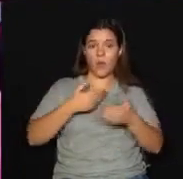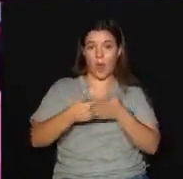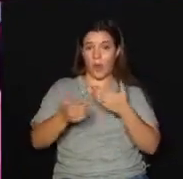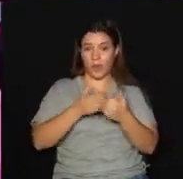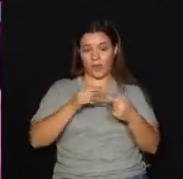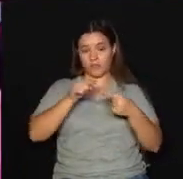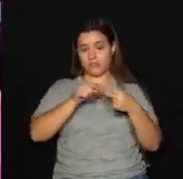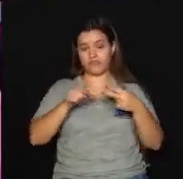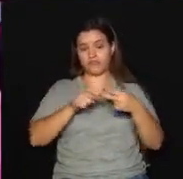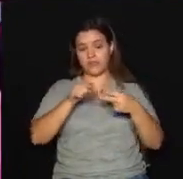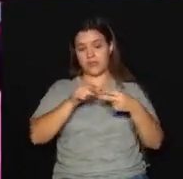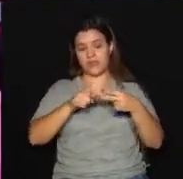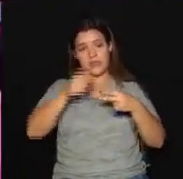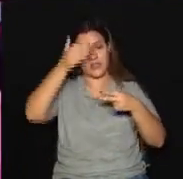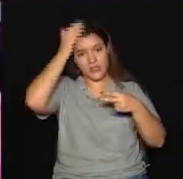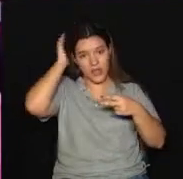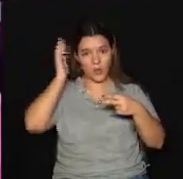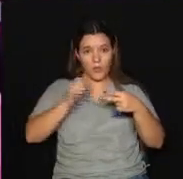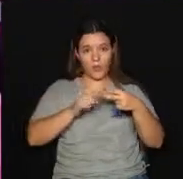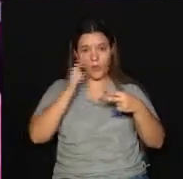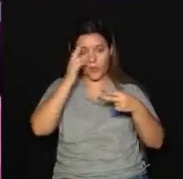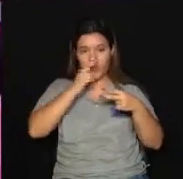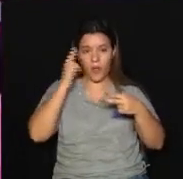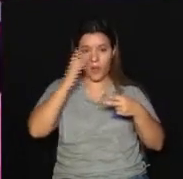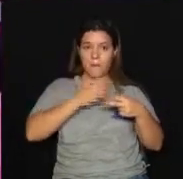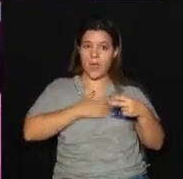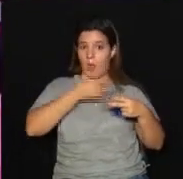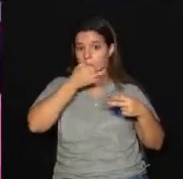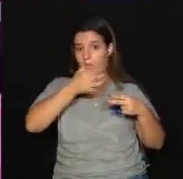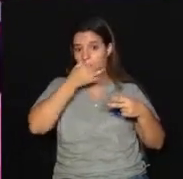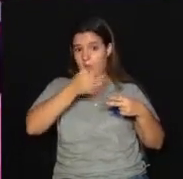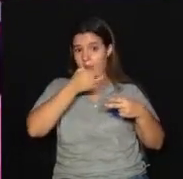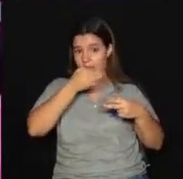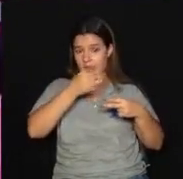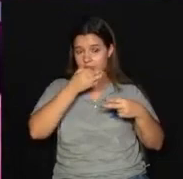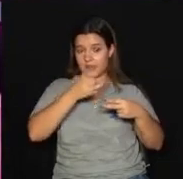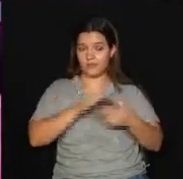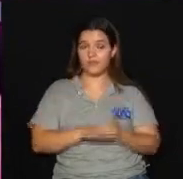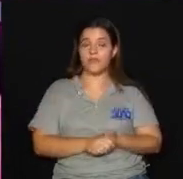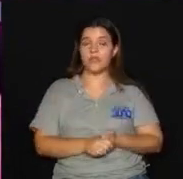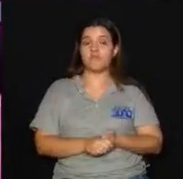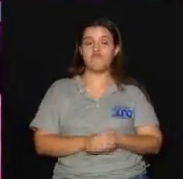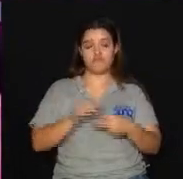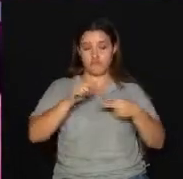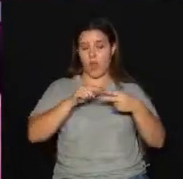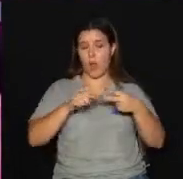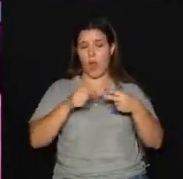dos dois que ganhasse, sob o ponto de vista do resultado,